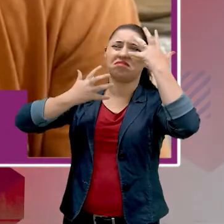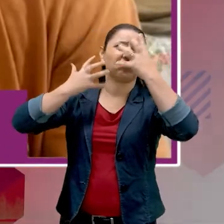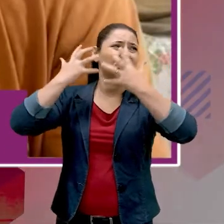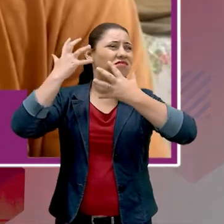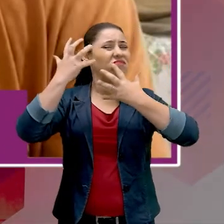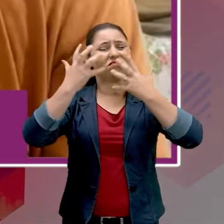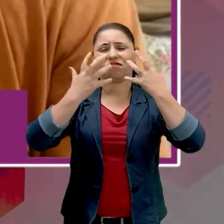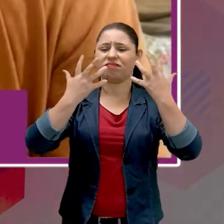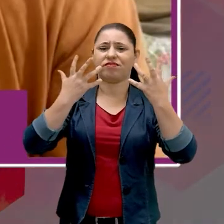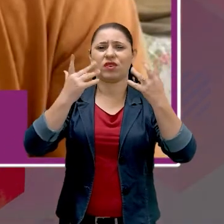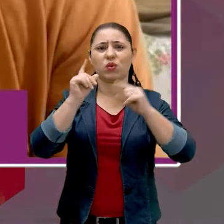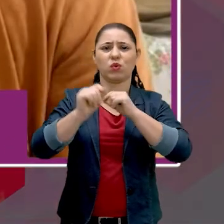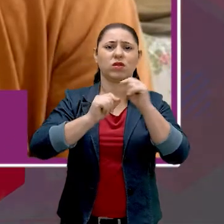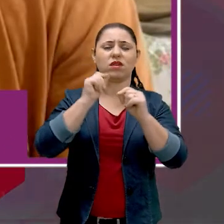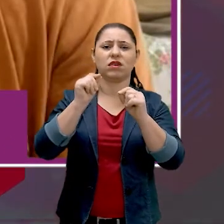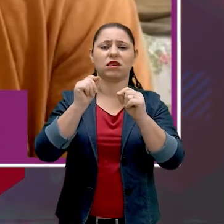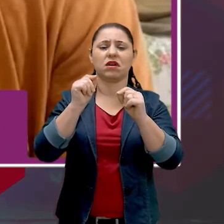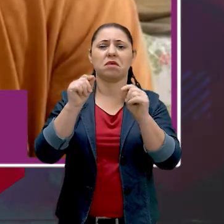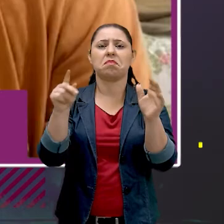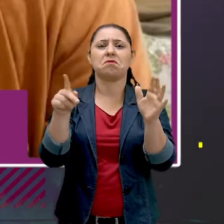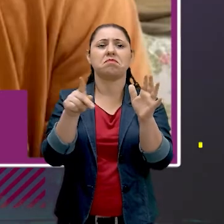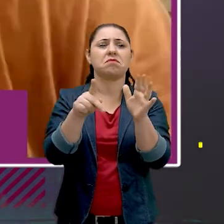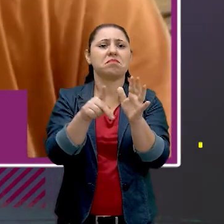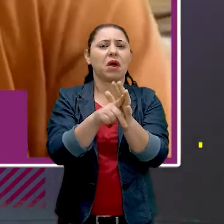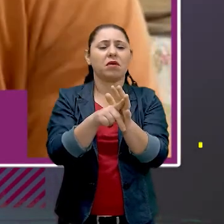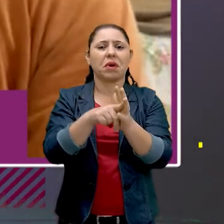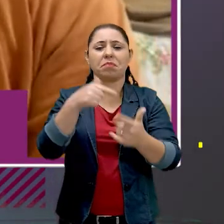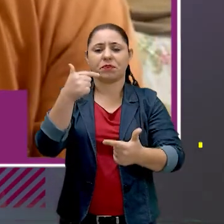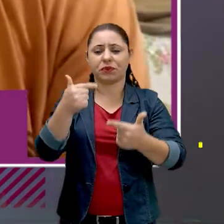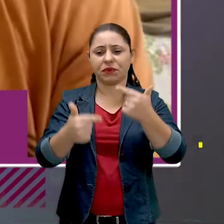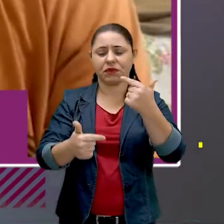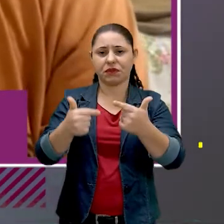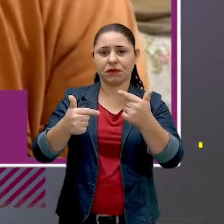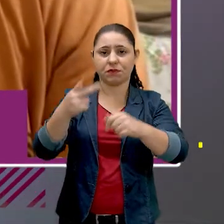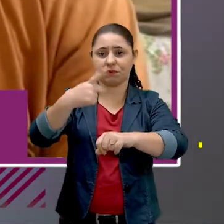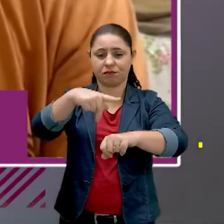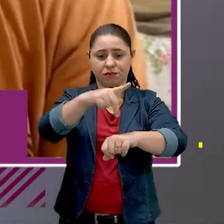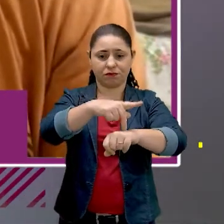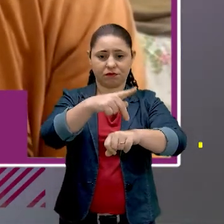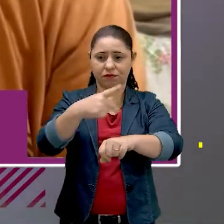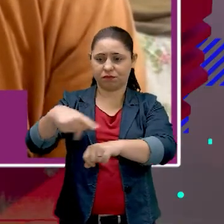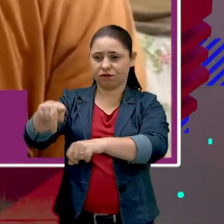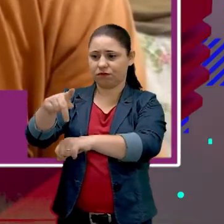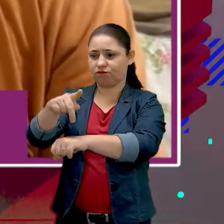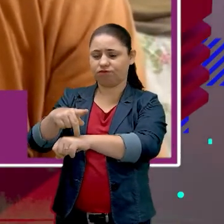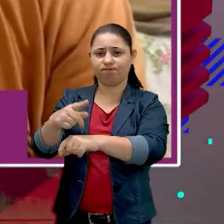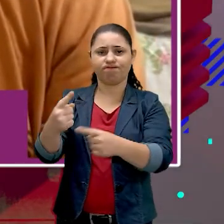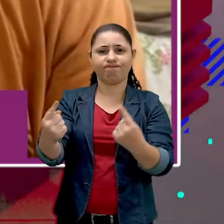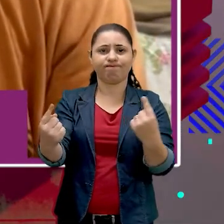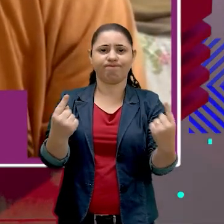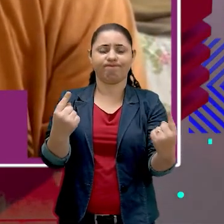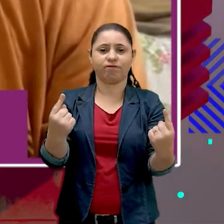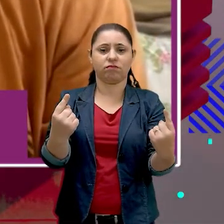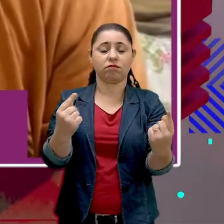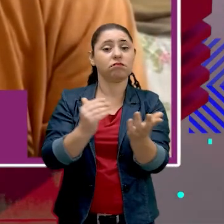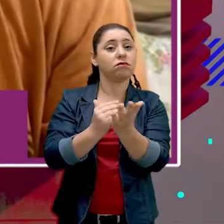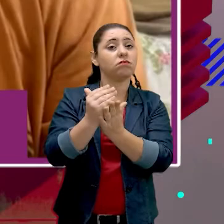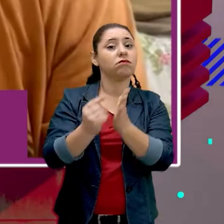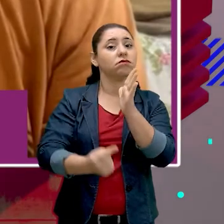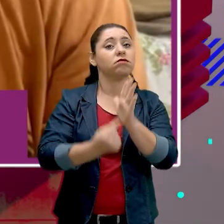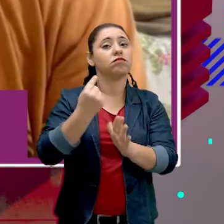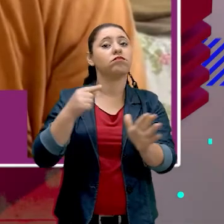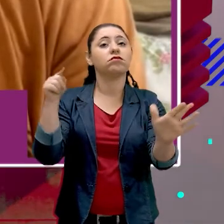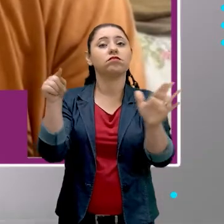confusos no que diz respeito a essa dinâmica da diplomacia política entre os países. Mas eu gostaria de começar com